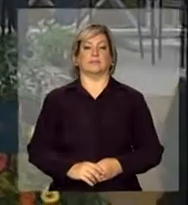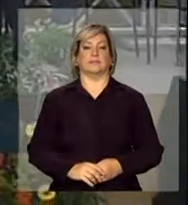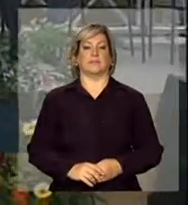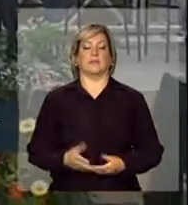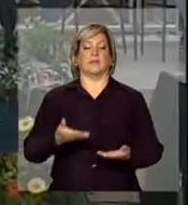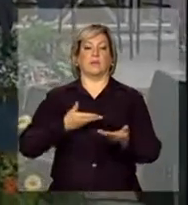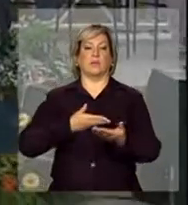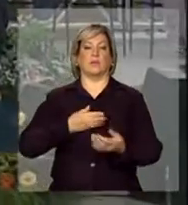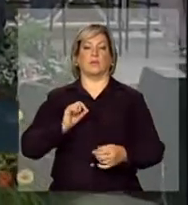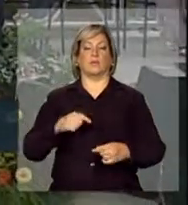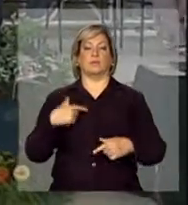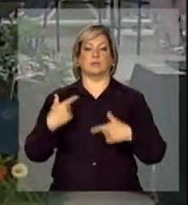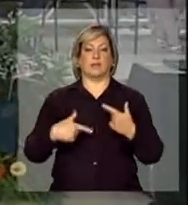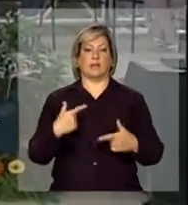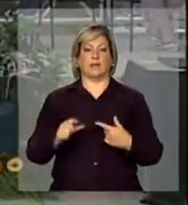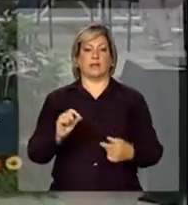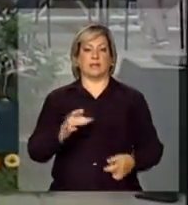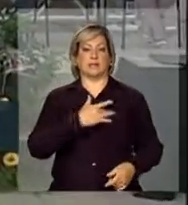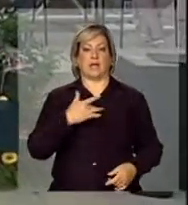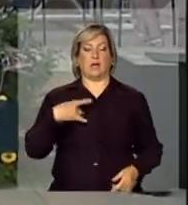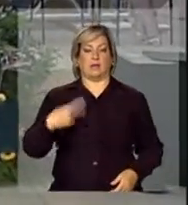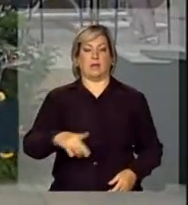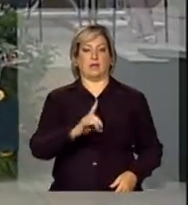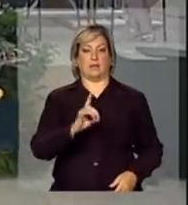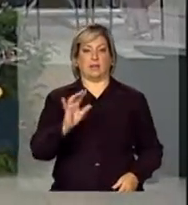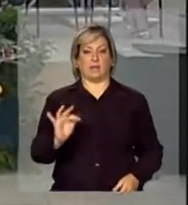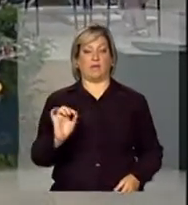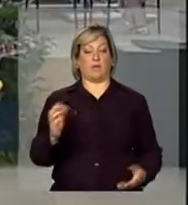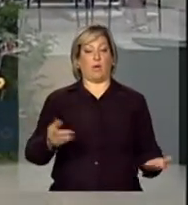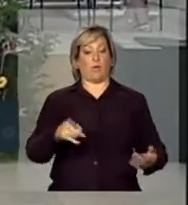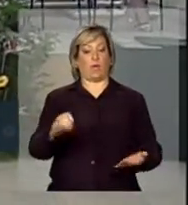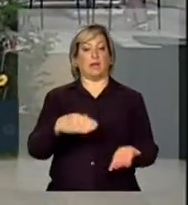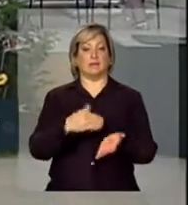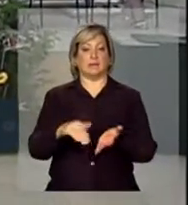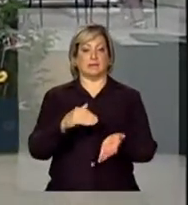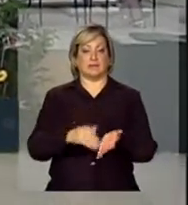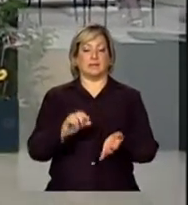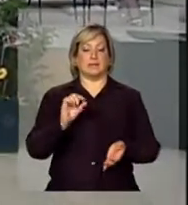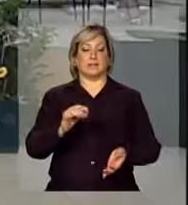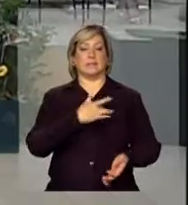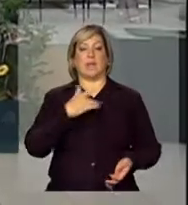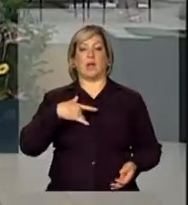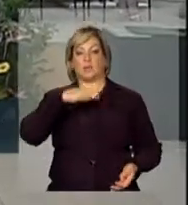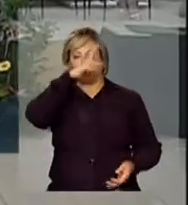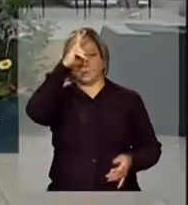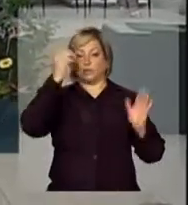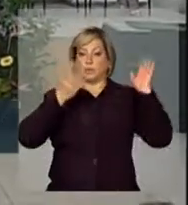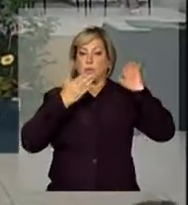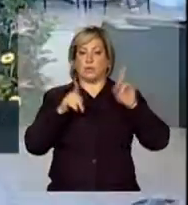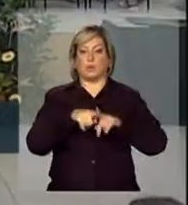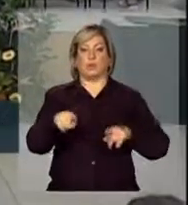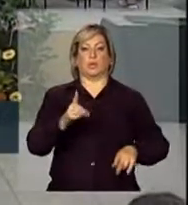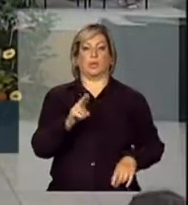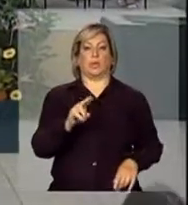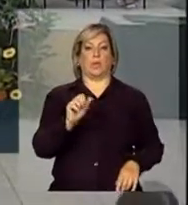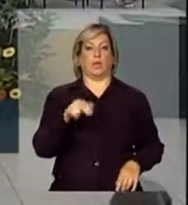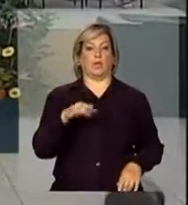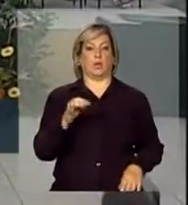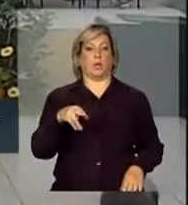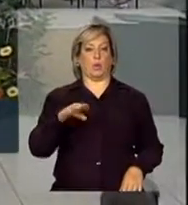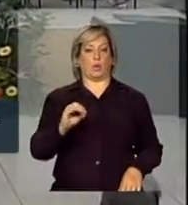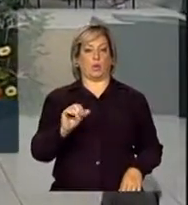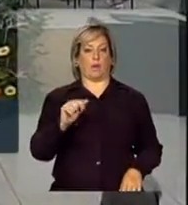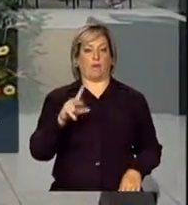companheiro de jornada na saúde do Distrito Federal hoje secretário de saúde indígena do ministério Doutor Antônio Alves